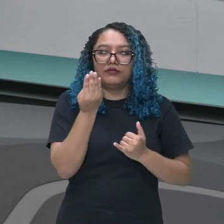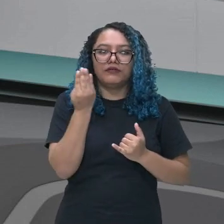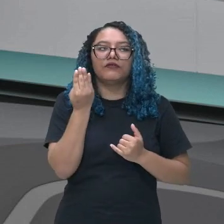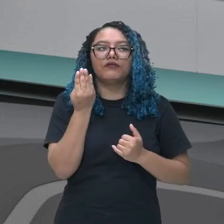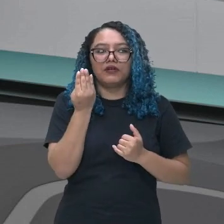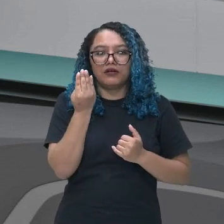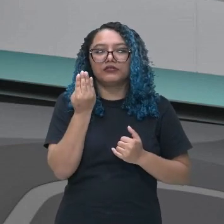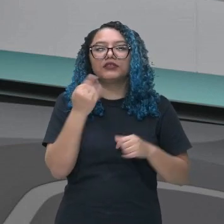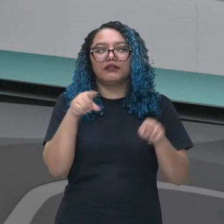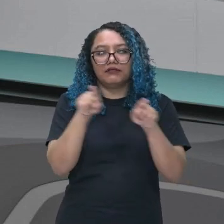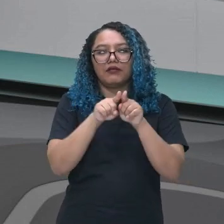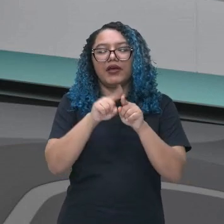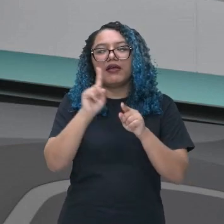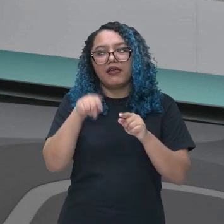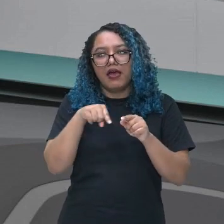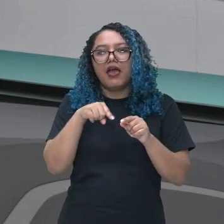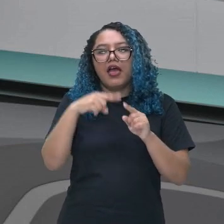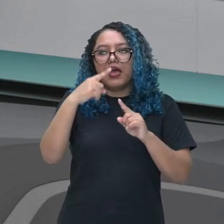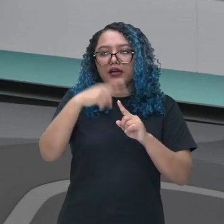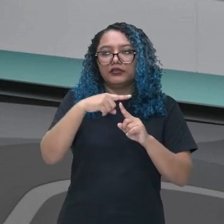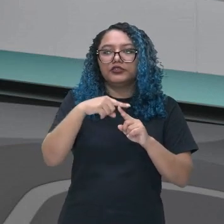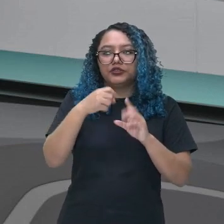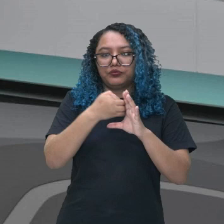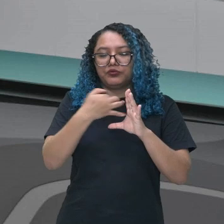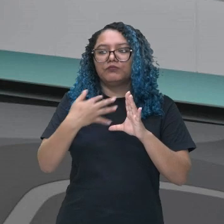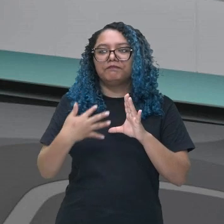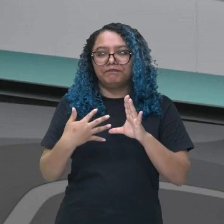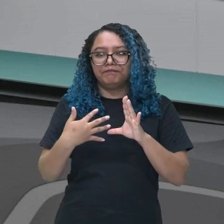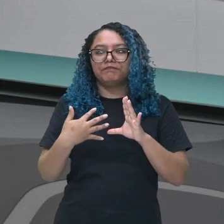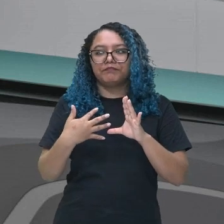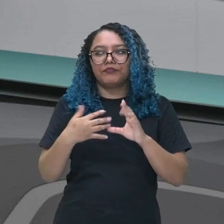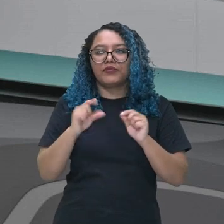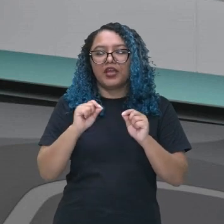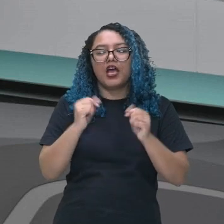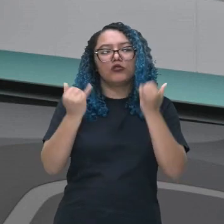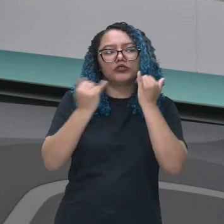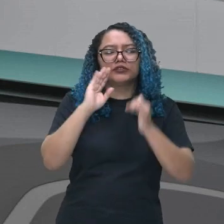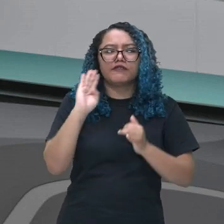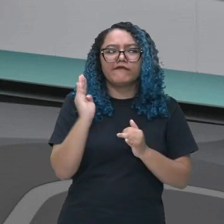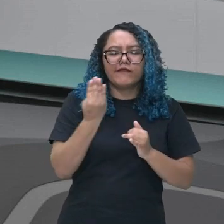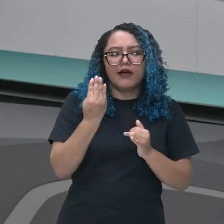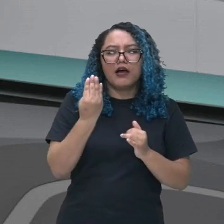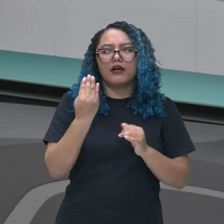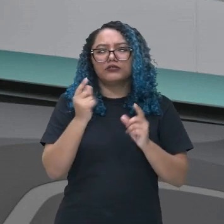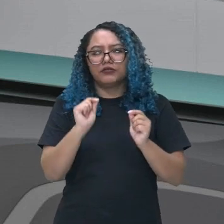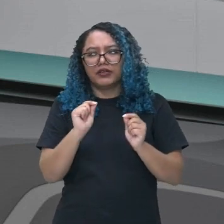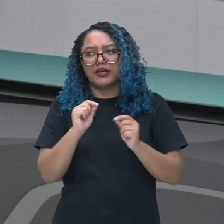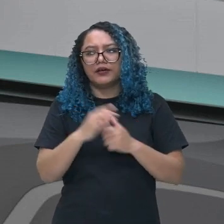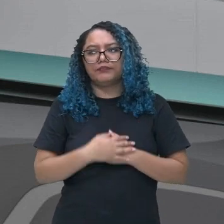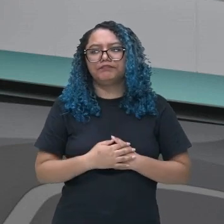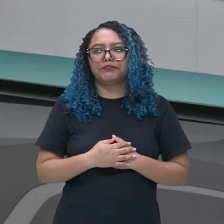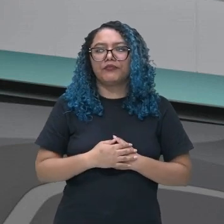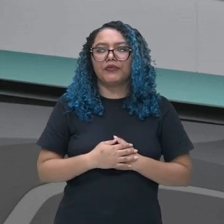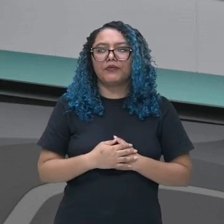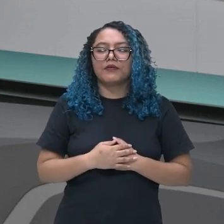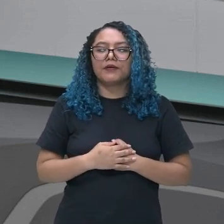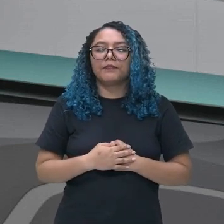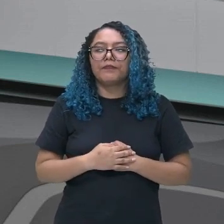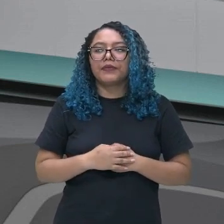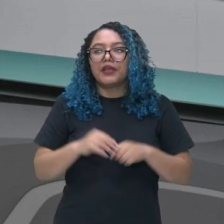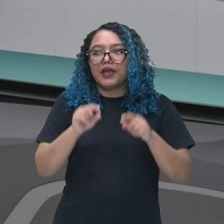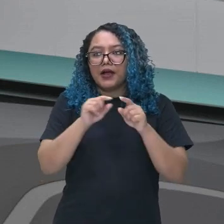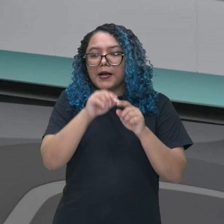amplamente divulgada. Esse tipo de notícia falsa faz tanta gente cair em cada golpe, gente. Então